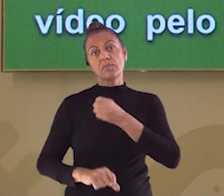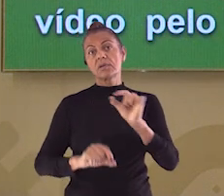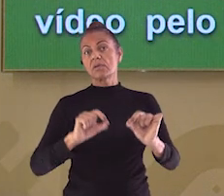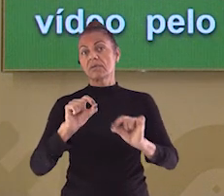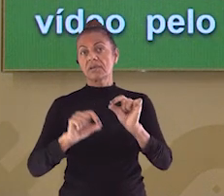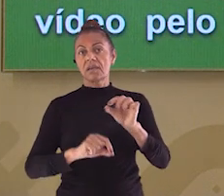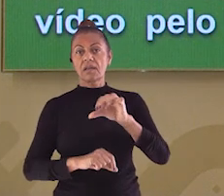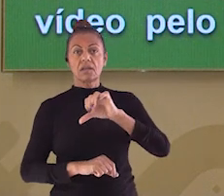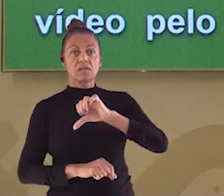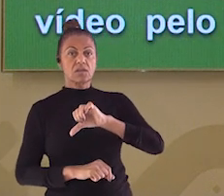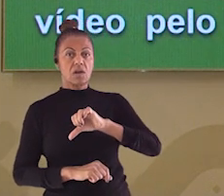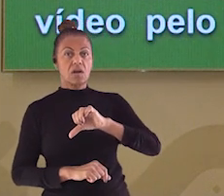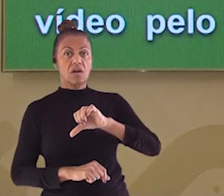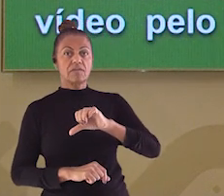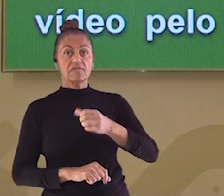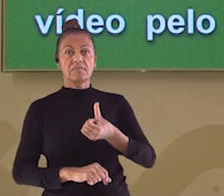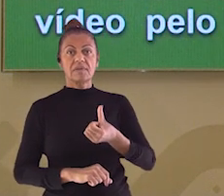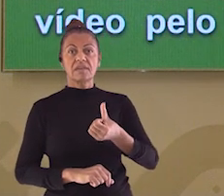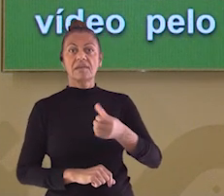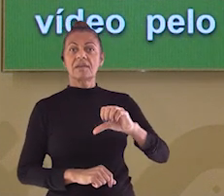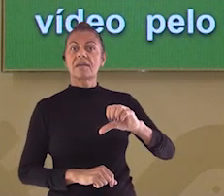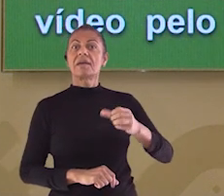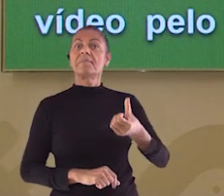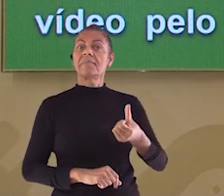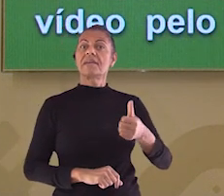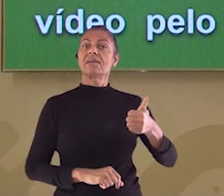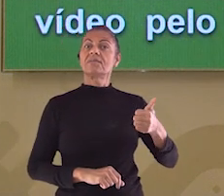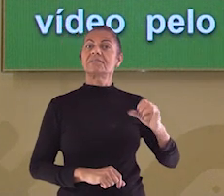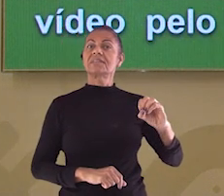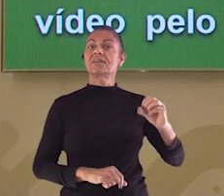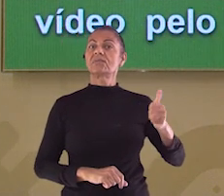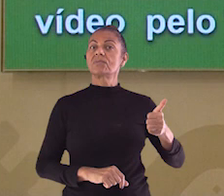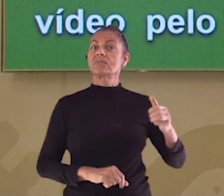ou pelo seu número, que é o